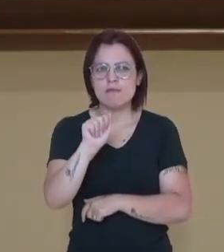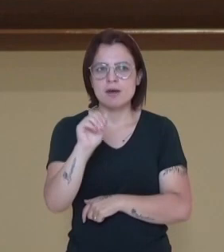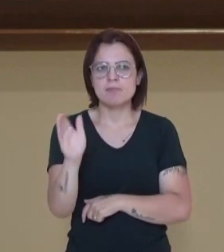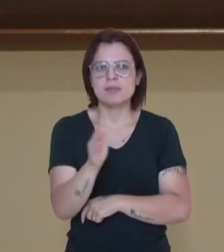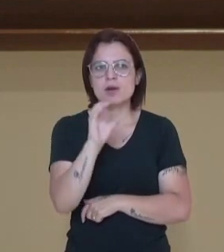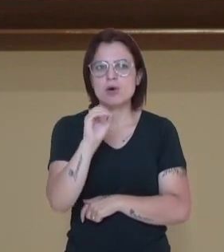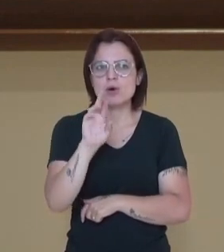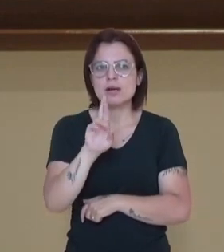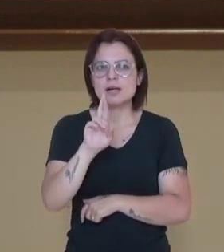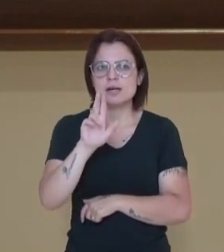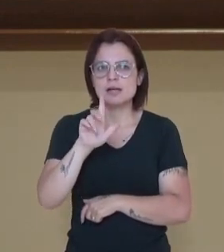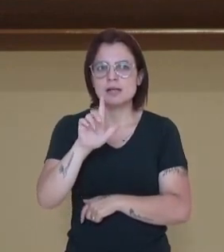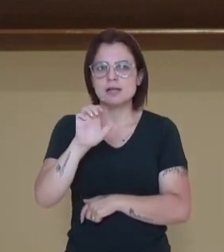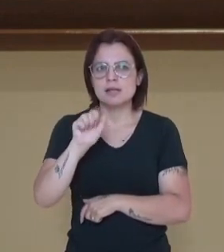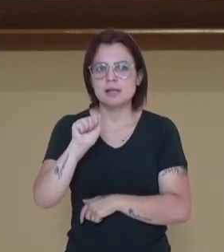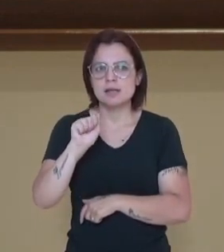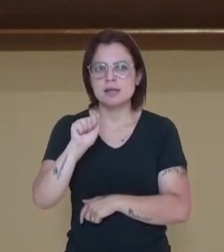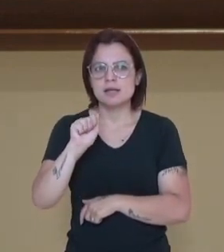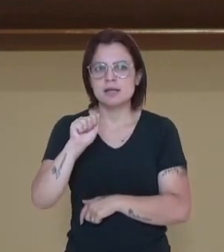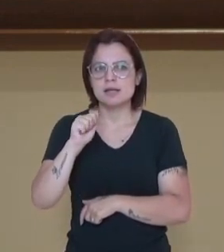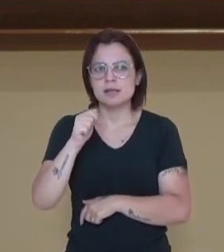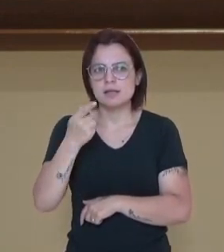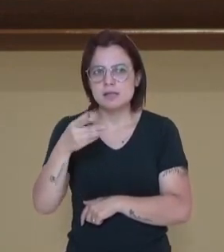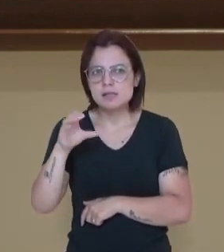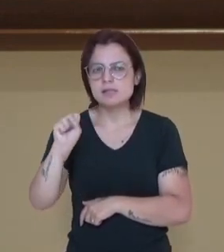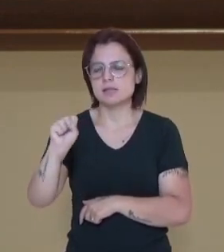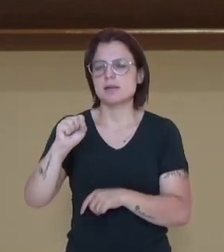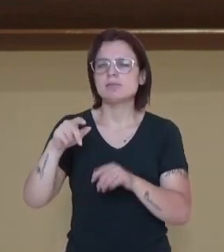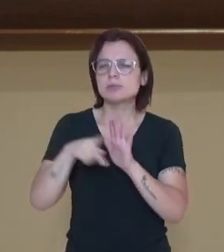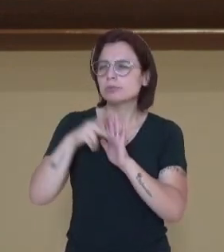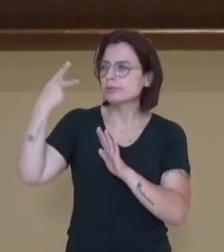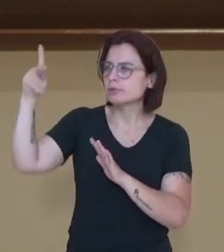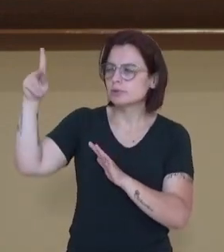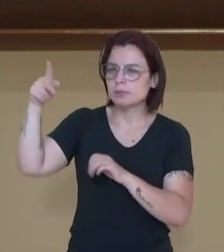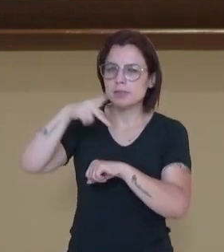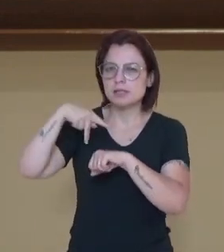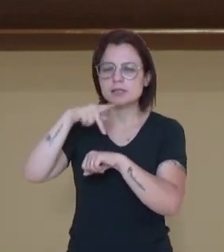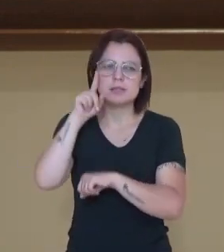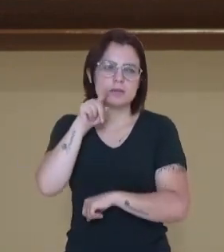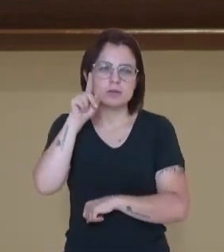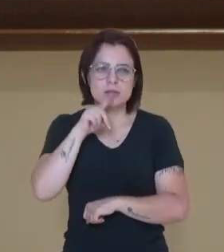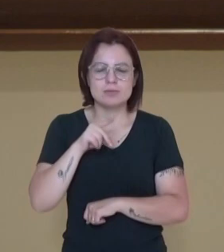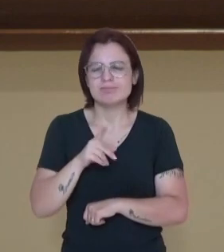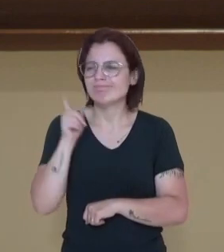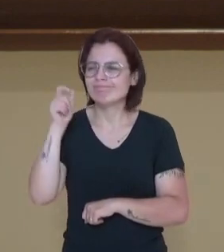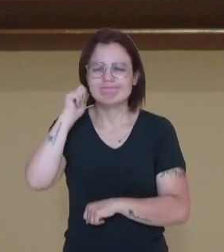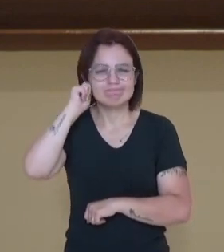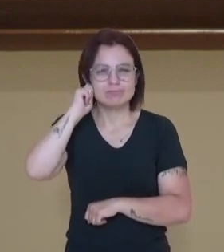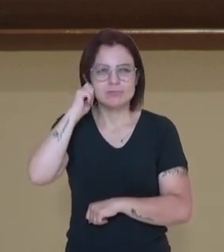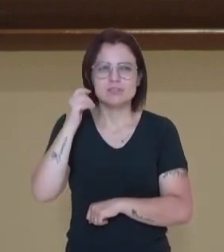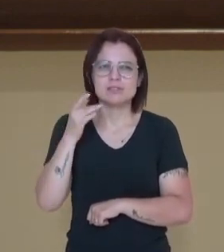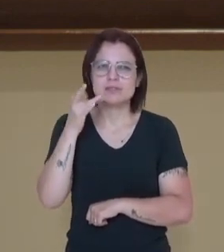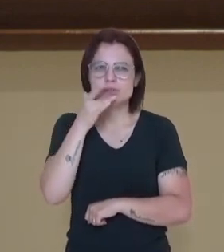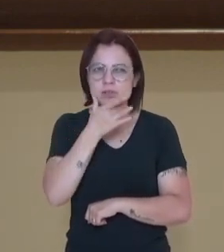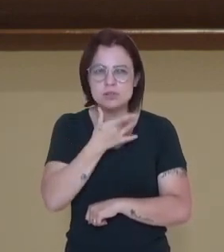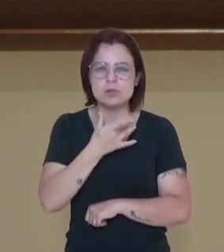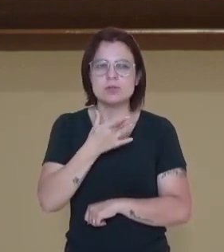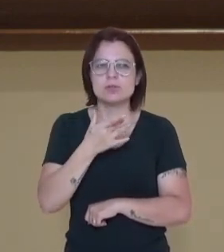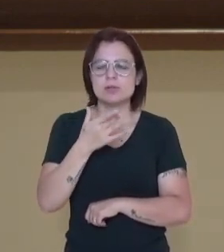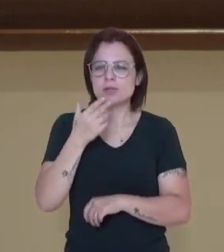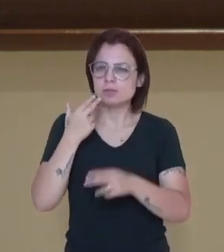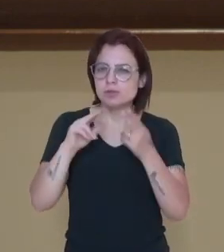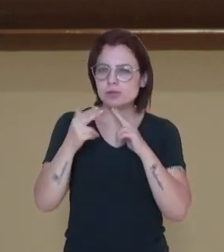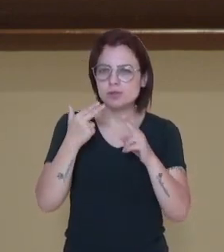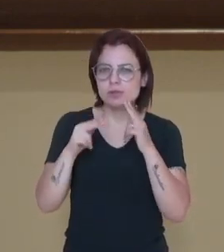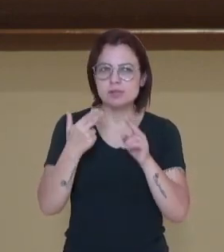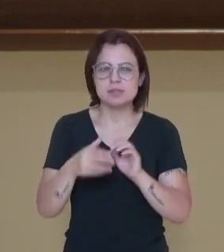Você já ouviu jazz? Jazz é maravilhoso, tem um timbre rasgado, um